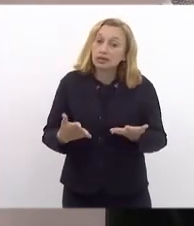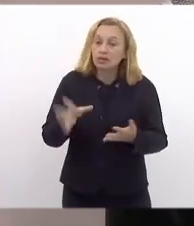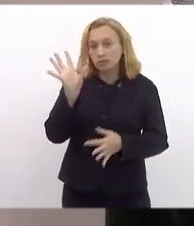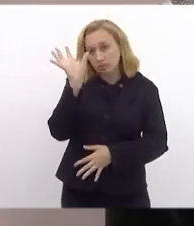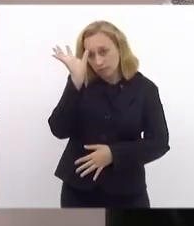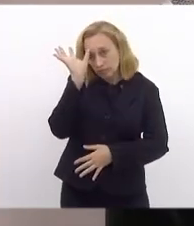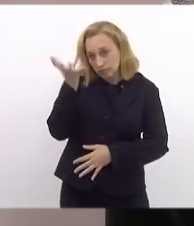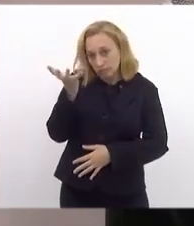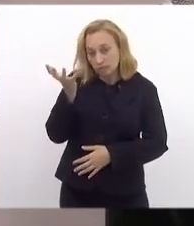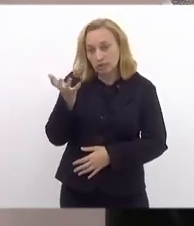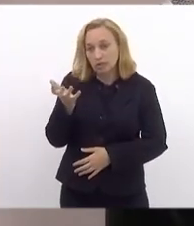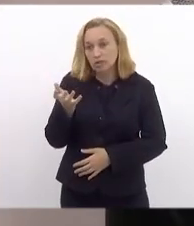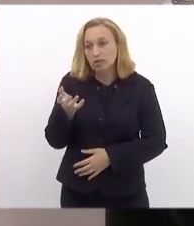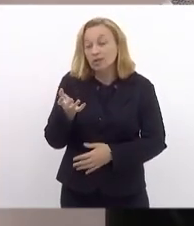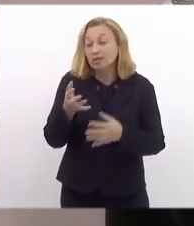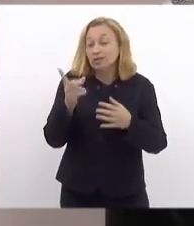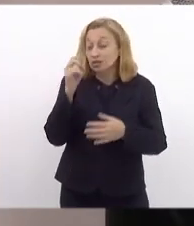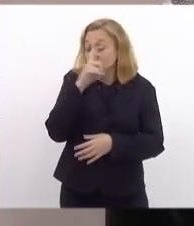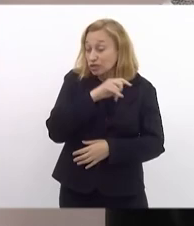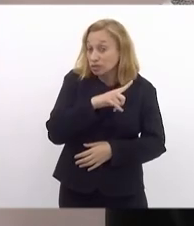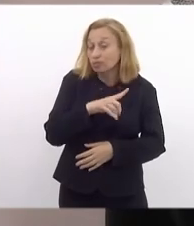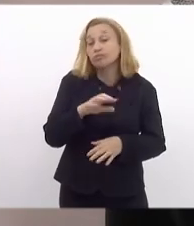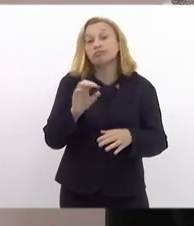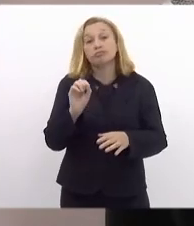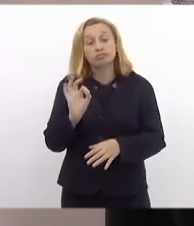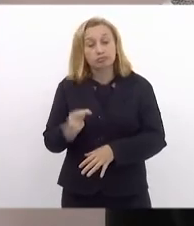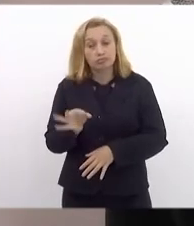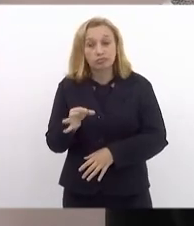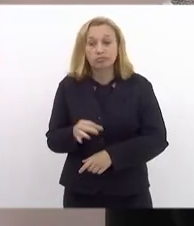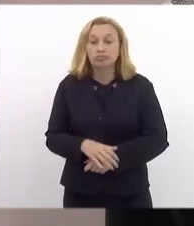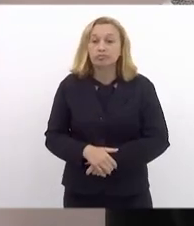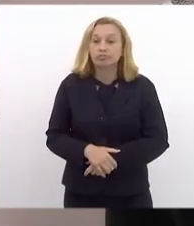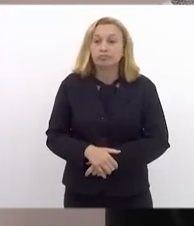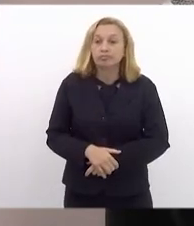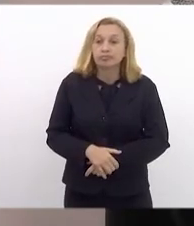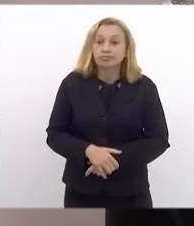é uma solução complexa é claro